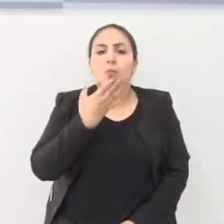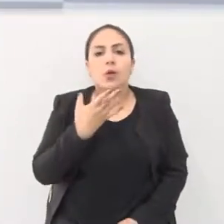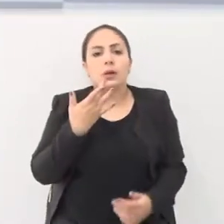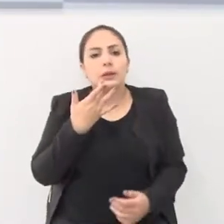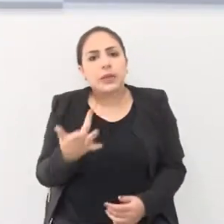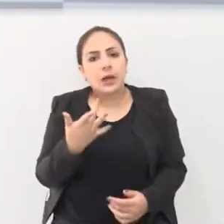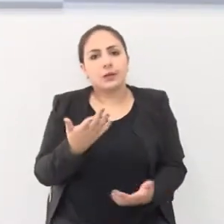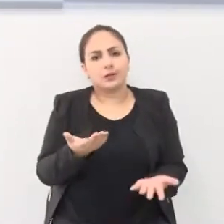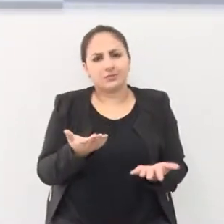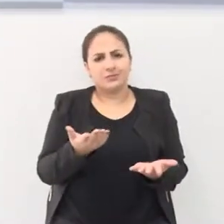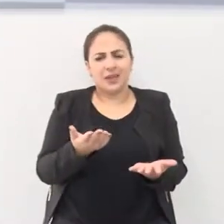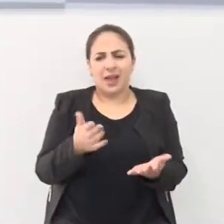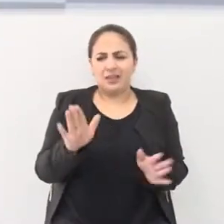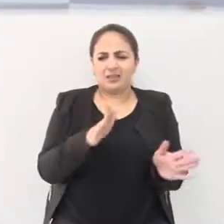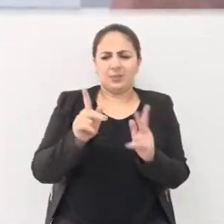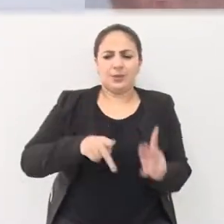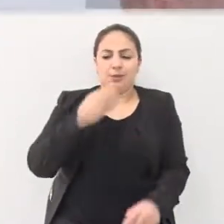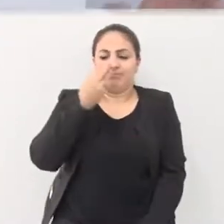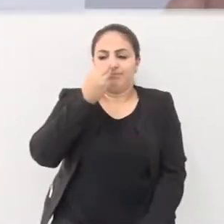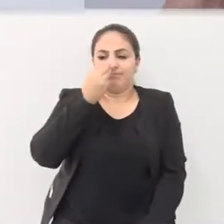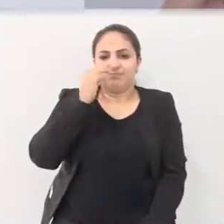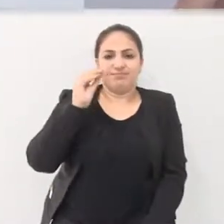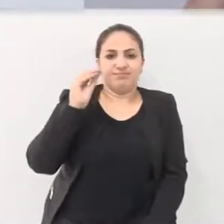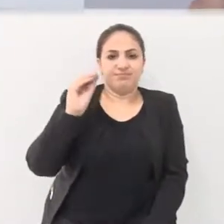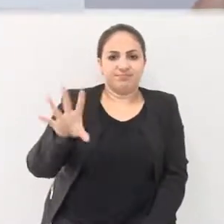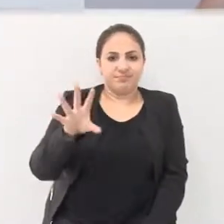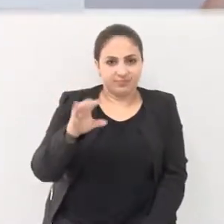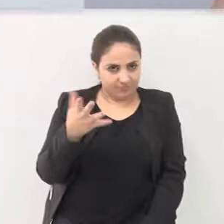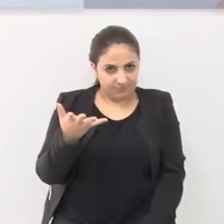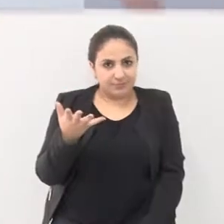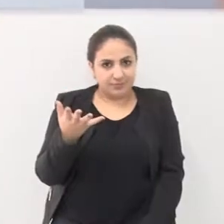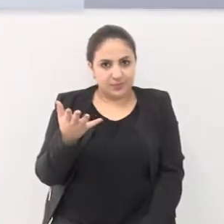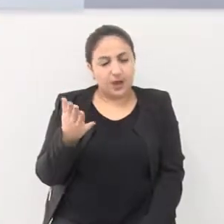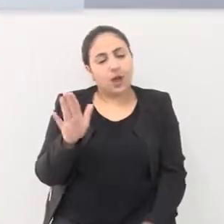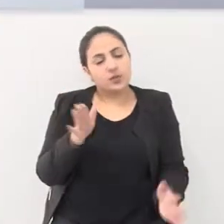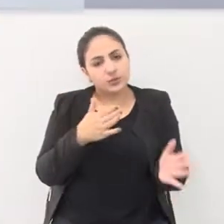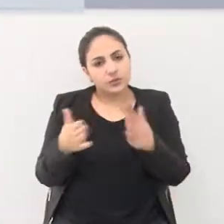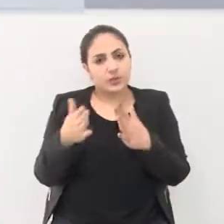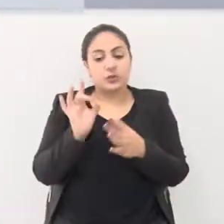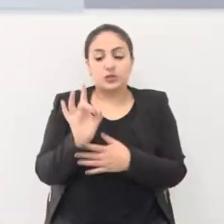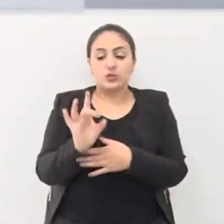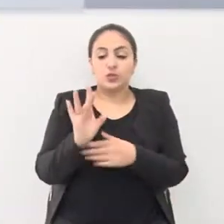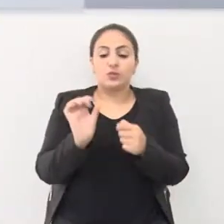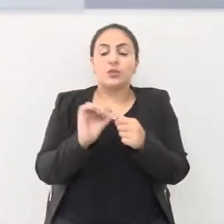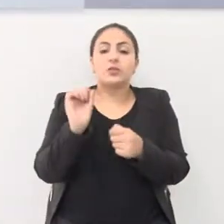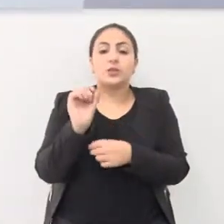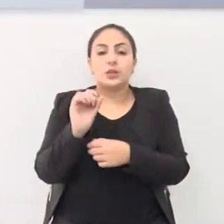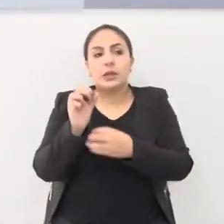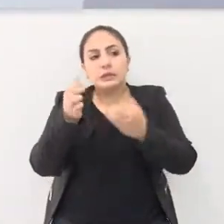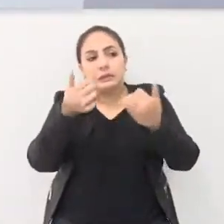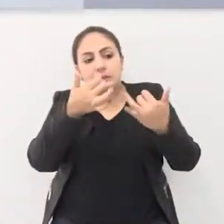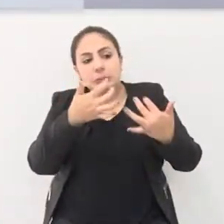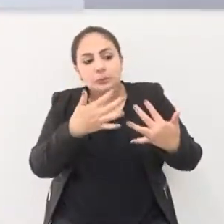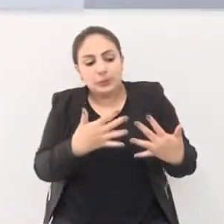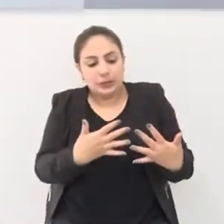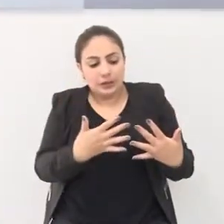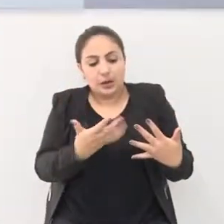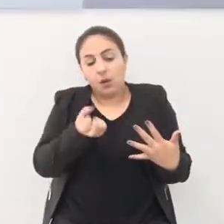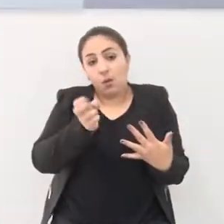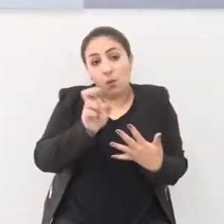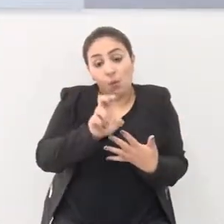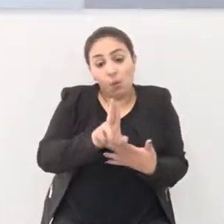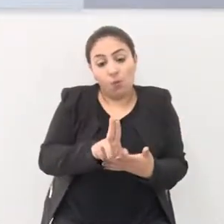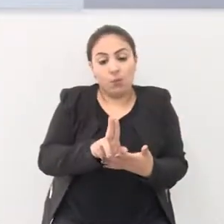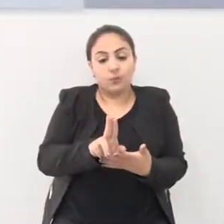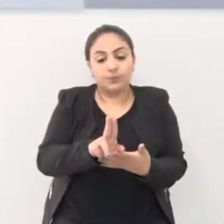uma boa tarde, uma boa noite, mas muitas vezes nenhum dessas questões as pessoas fazem, ou seja, simplesmente acabam